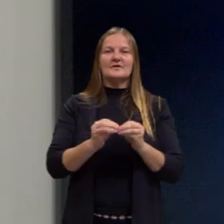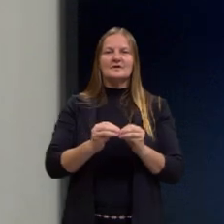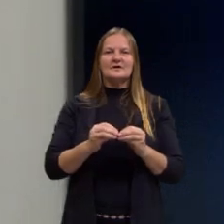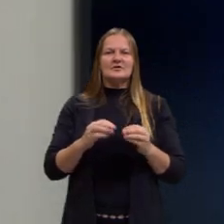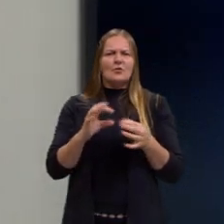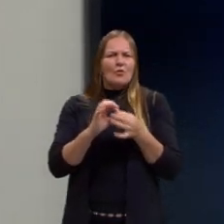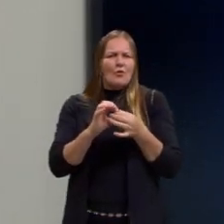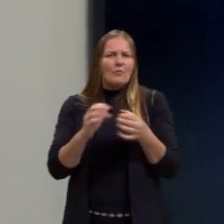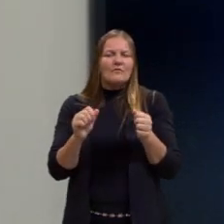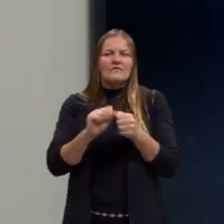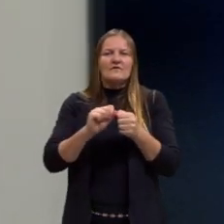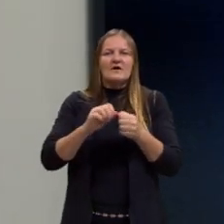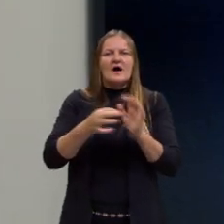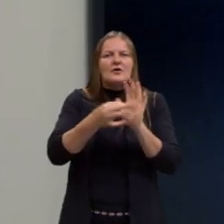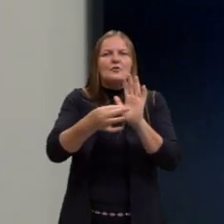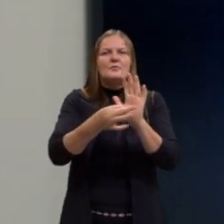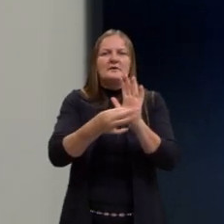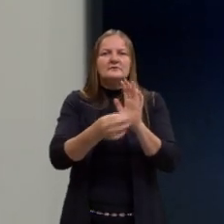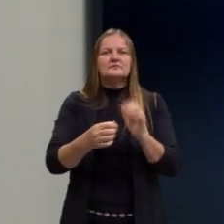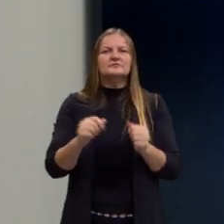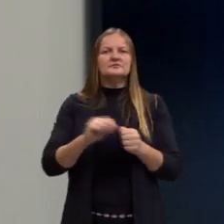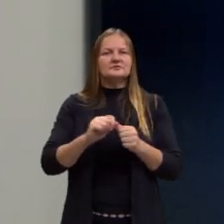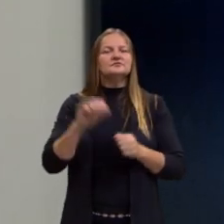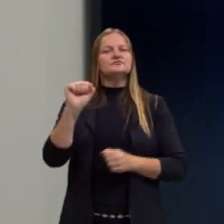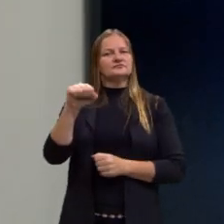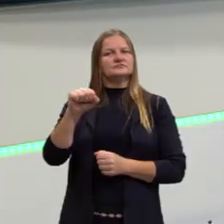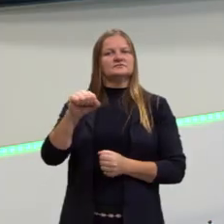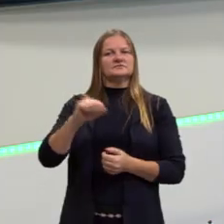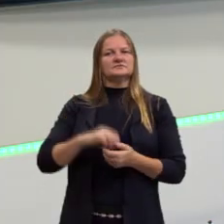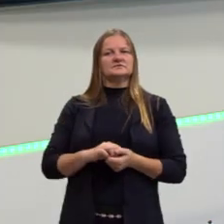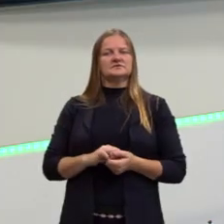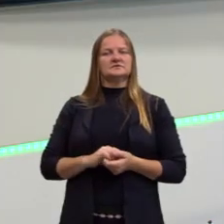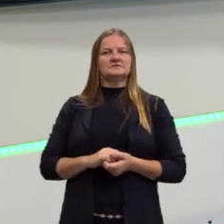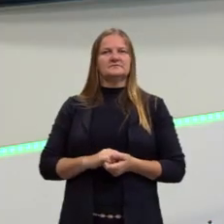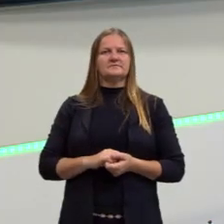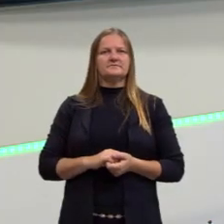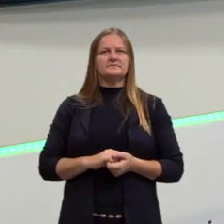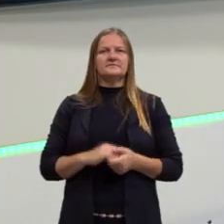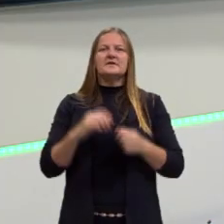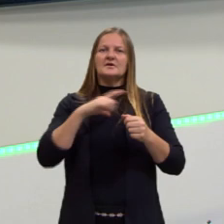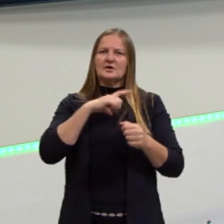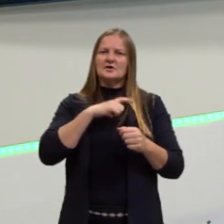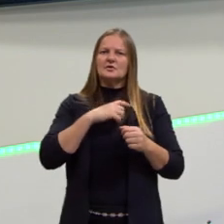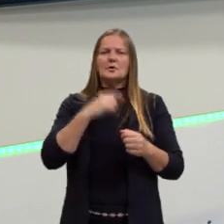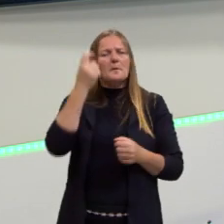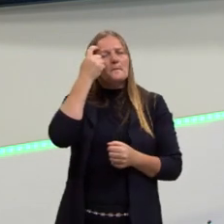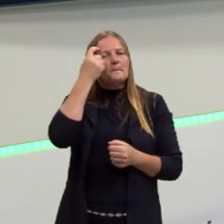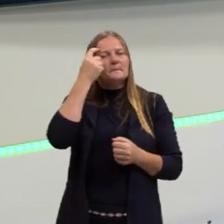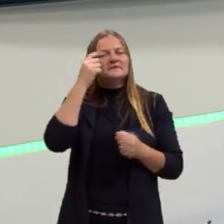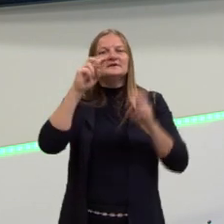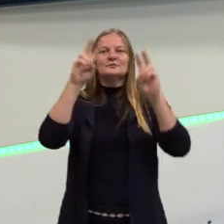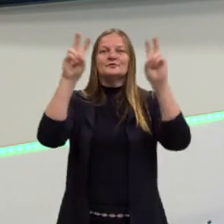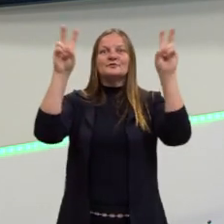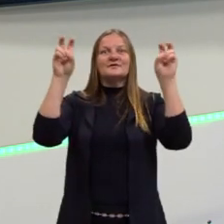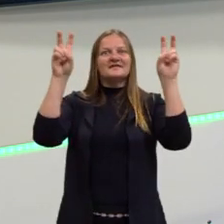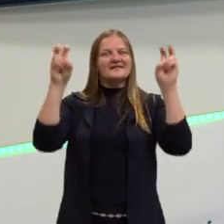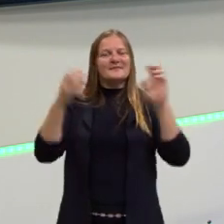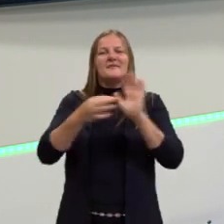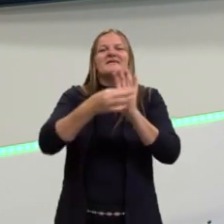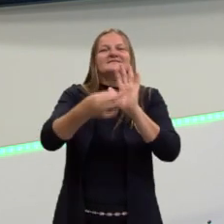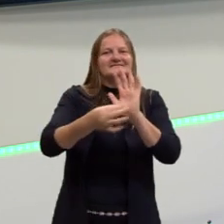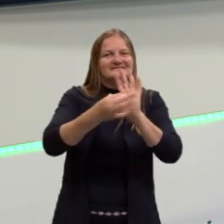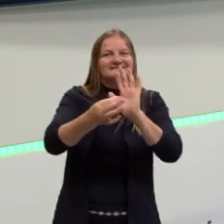ficou amarrada de acordo com os meus argumentos e que isso sim é uma forma que eu estou pensando sobre aquele tema